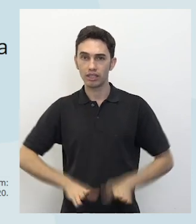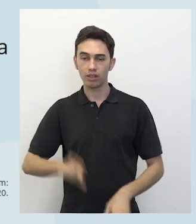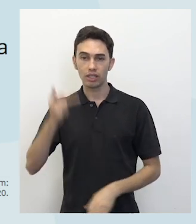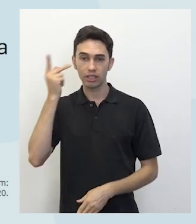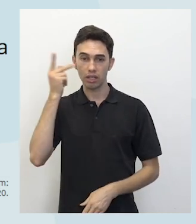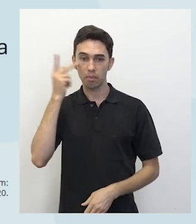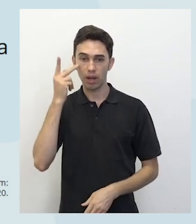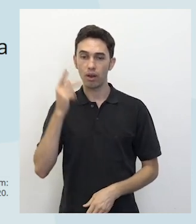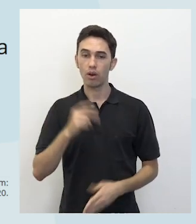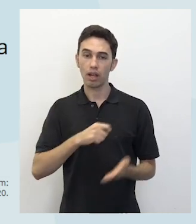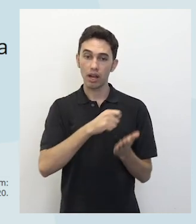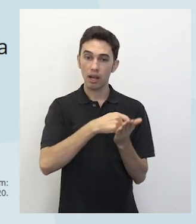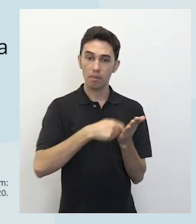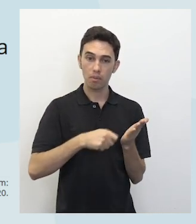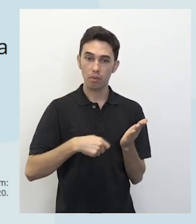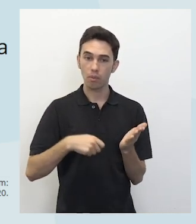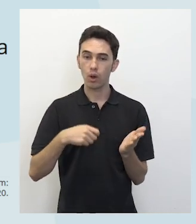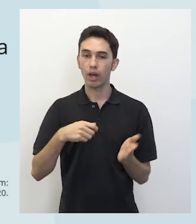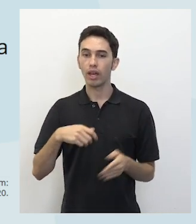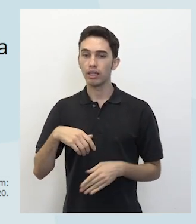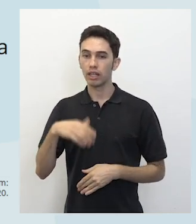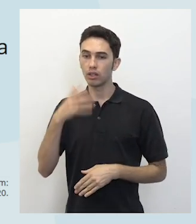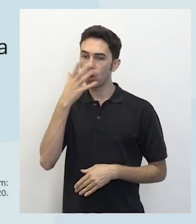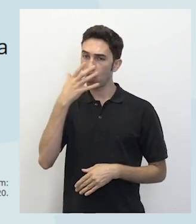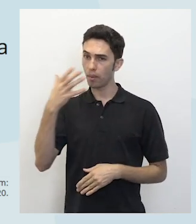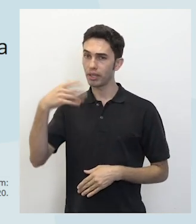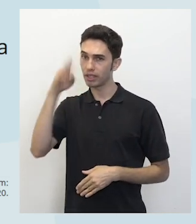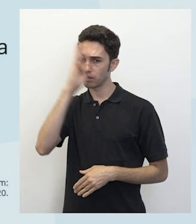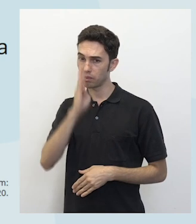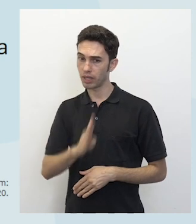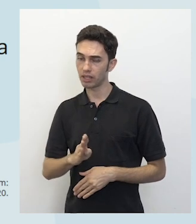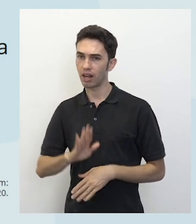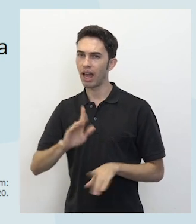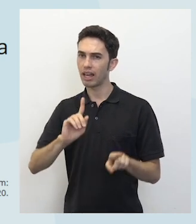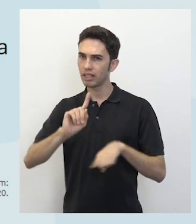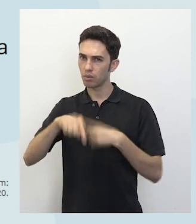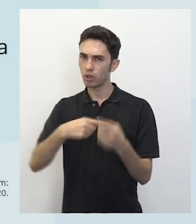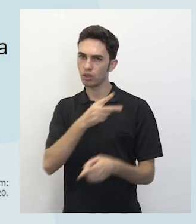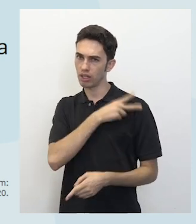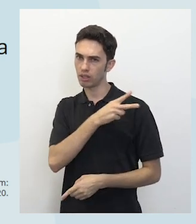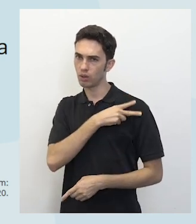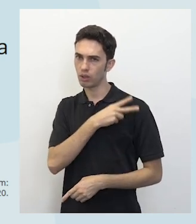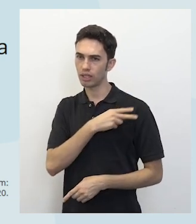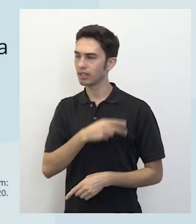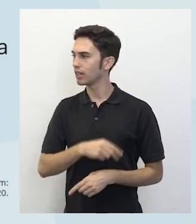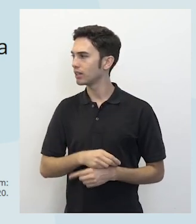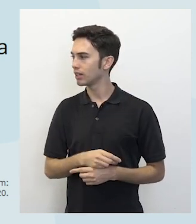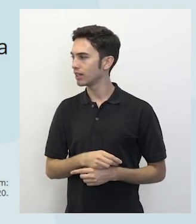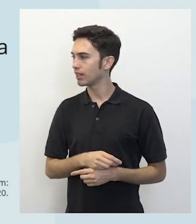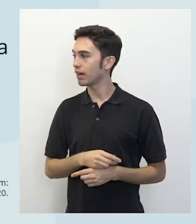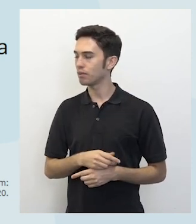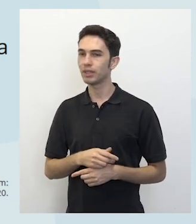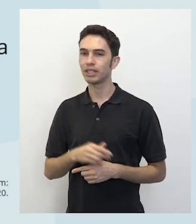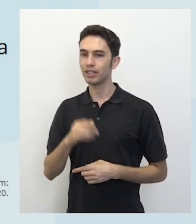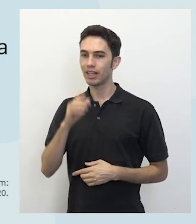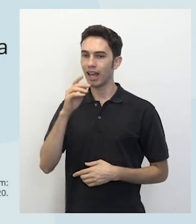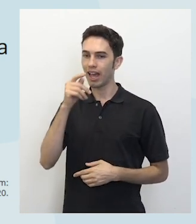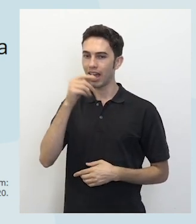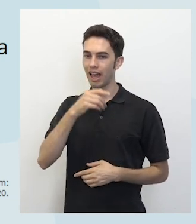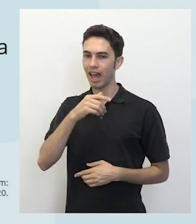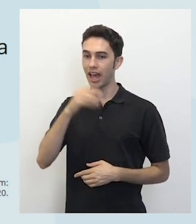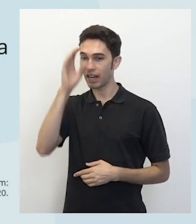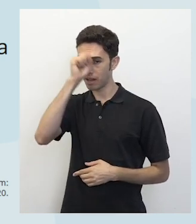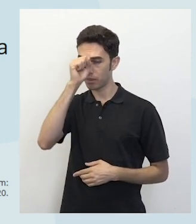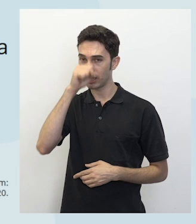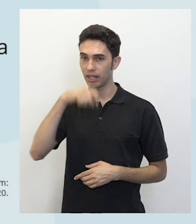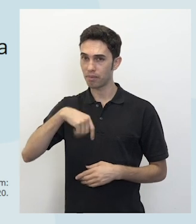romantismo brasileiro, que vocês vão aprender melhor romantismo na segunda série do ensino médio, ganhou fama por brilhantes e